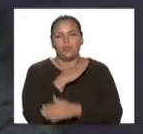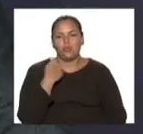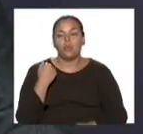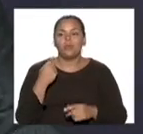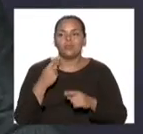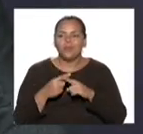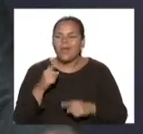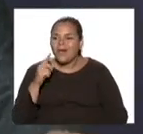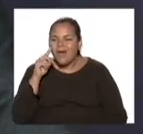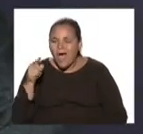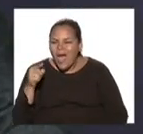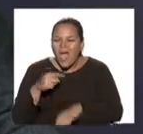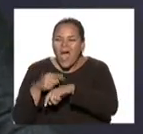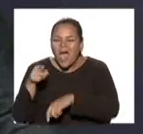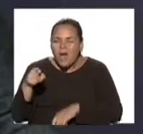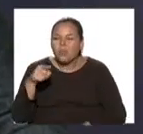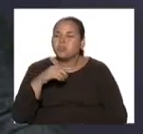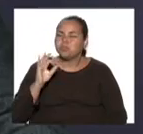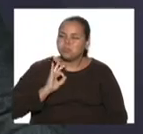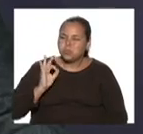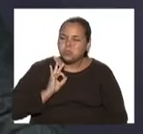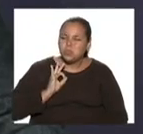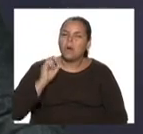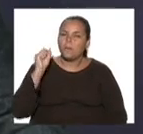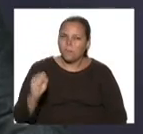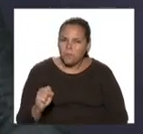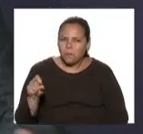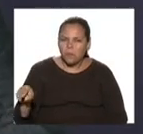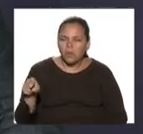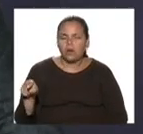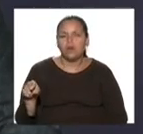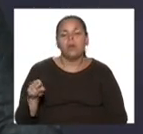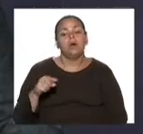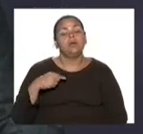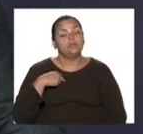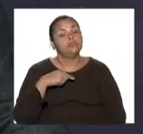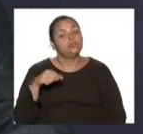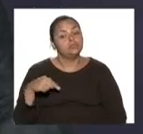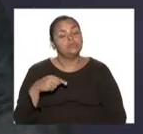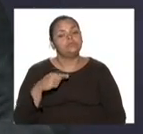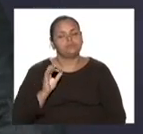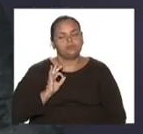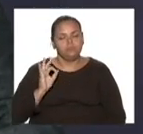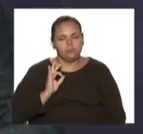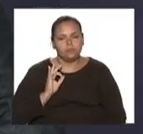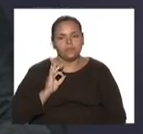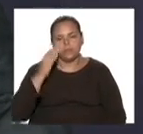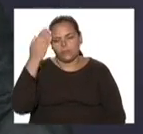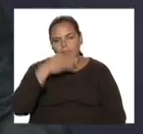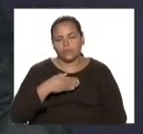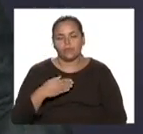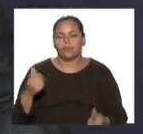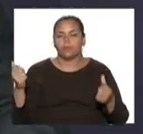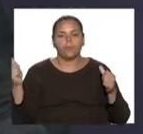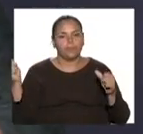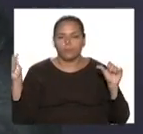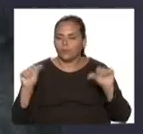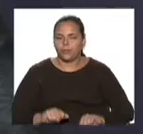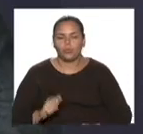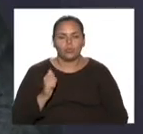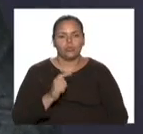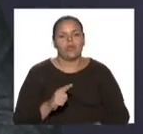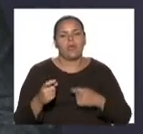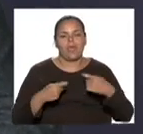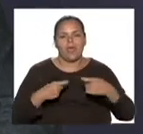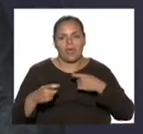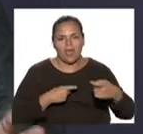serem policiais. Né? A Polícia Militar fez um trabalho e provou que nós estamos vivendo numa situação pior do que a guerra no